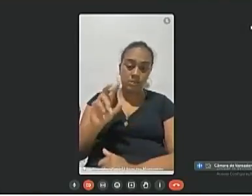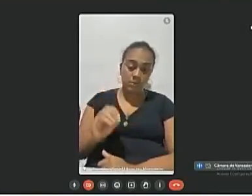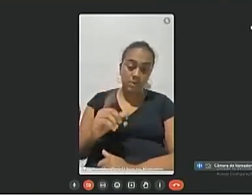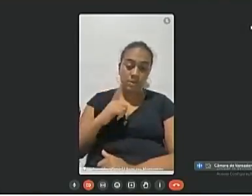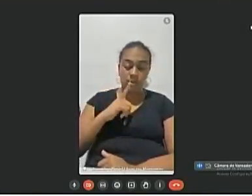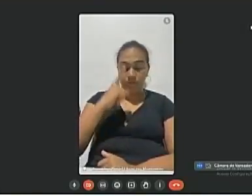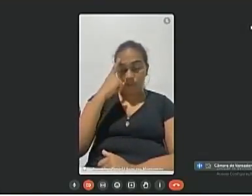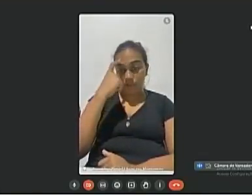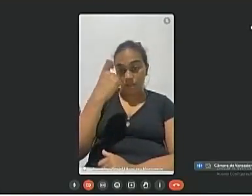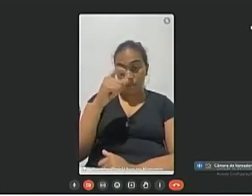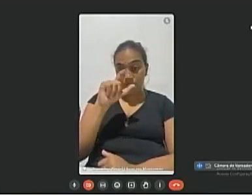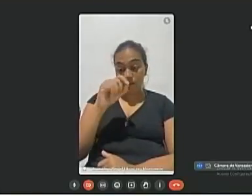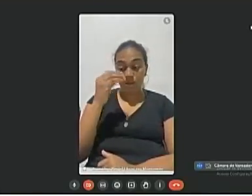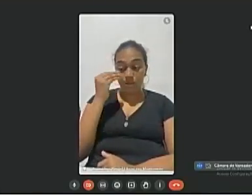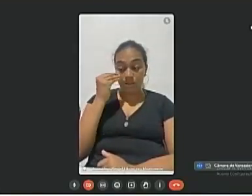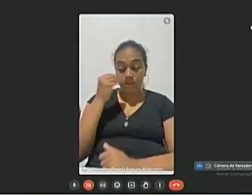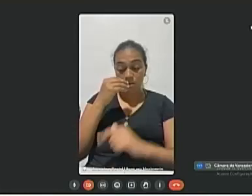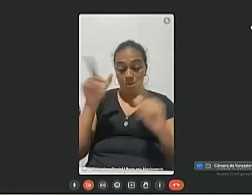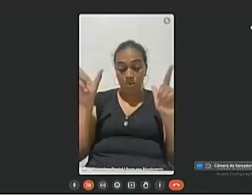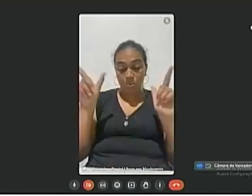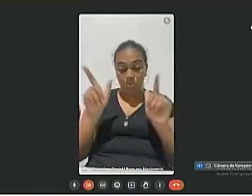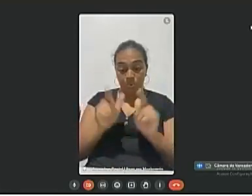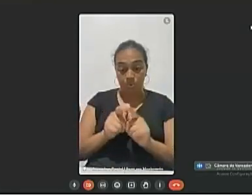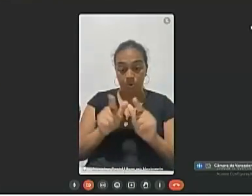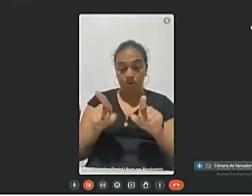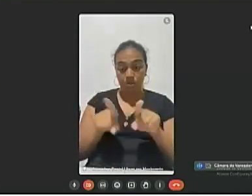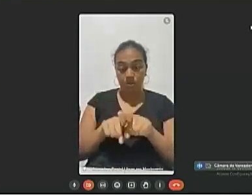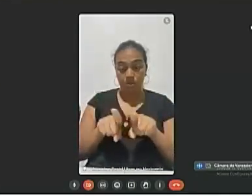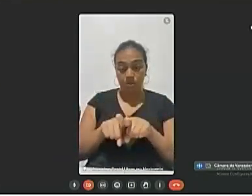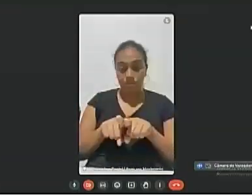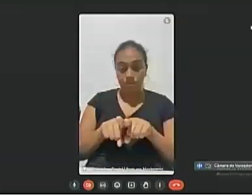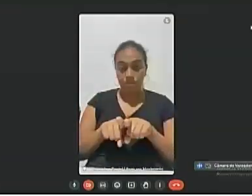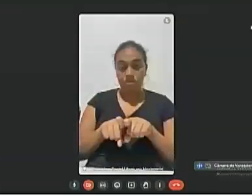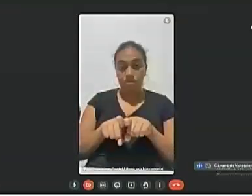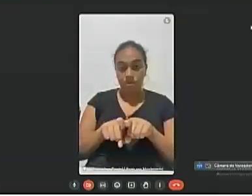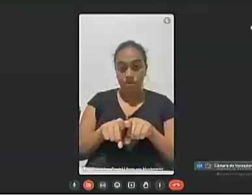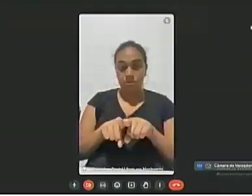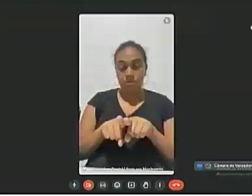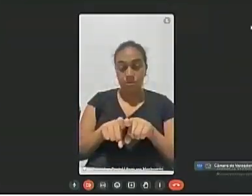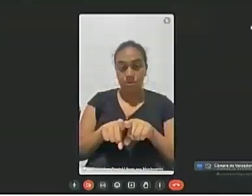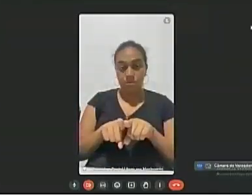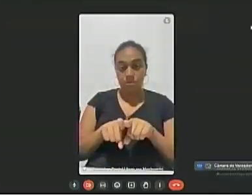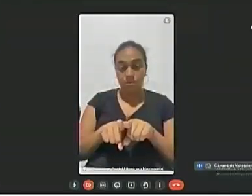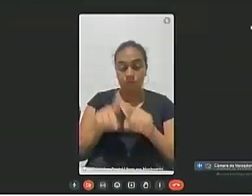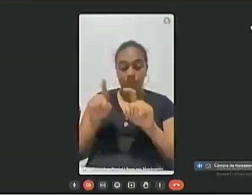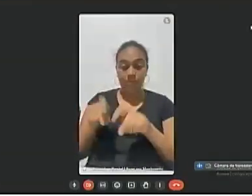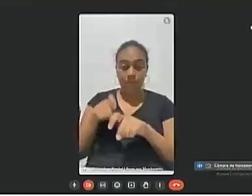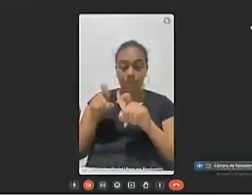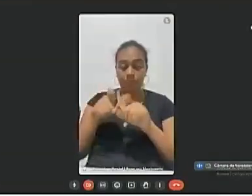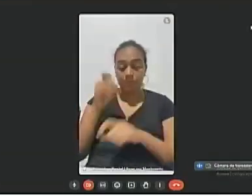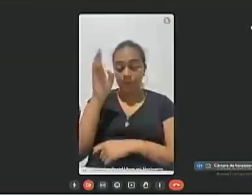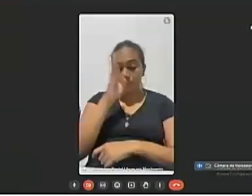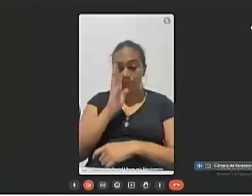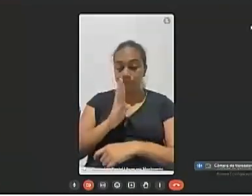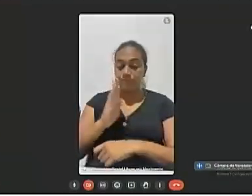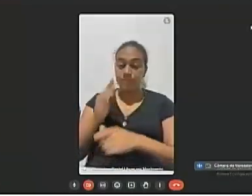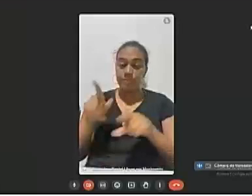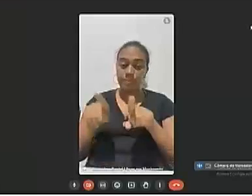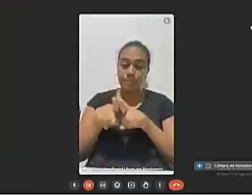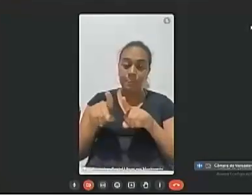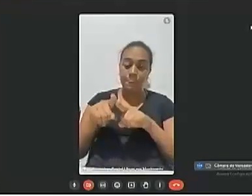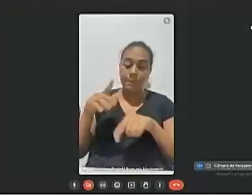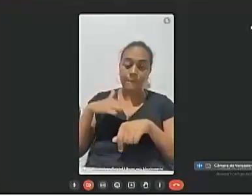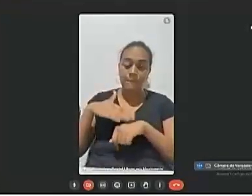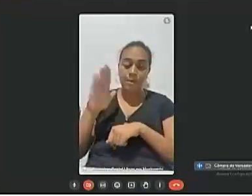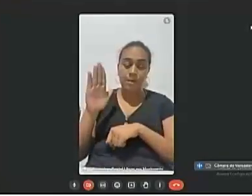a ideia de encurtar o canal e passar ele, o canal da Fazenda Brasil, desculpe, e passar ele um pouco mais